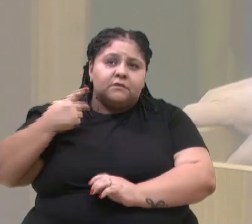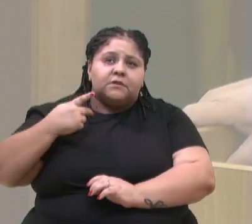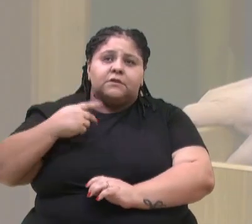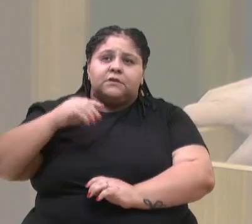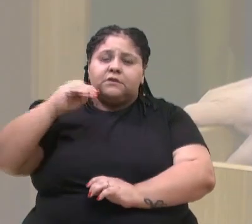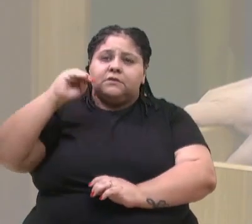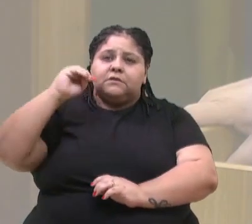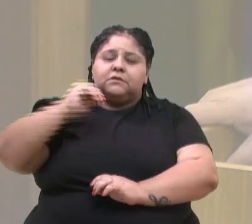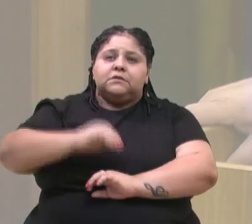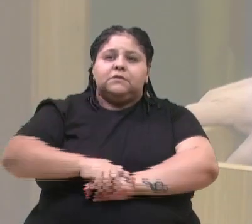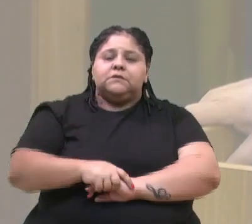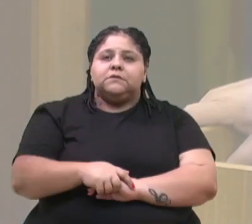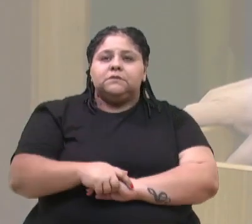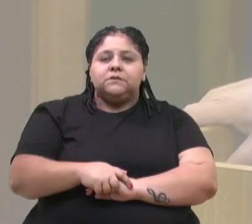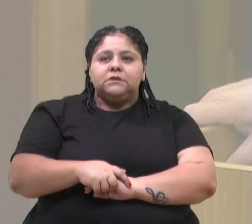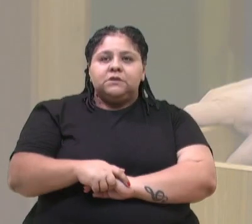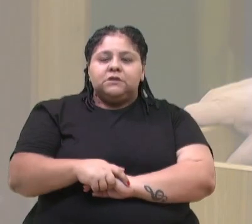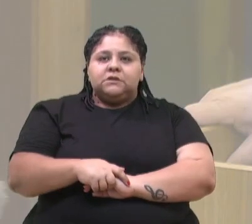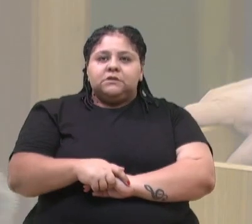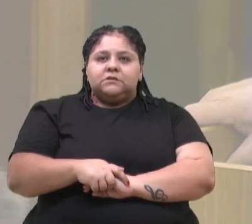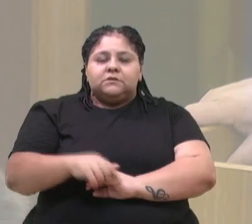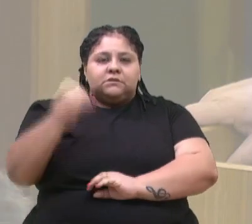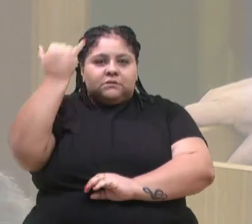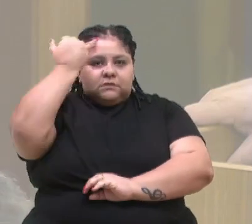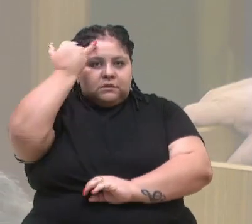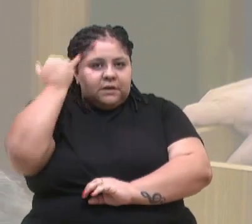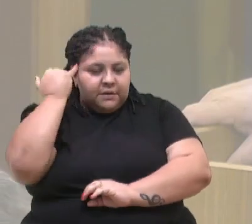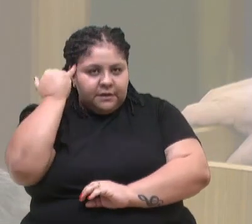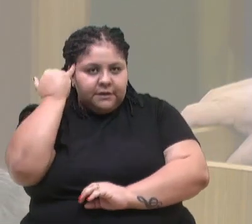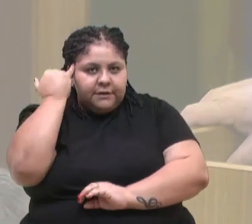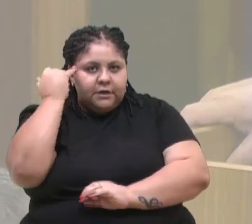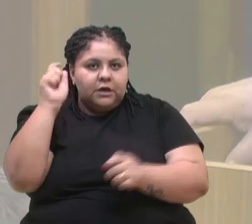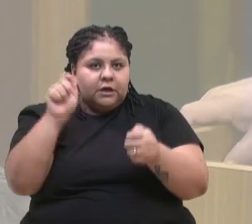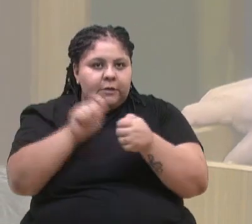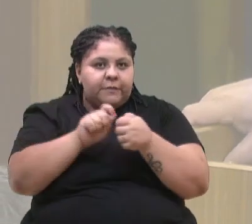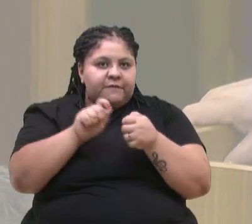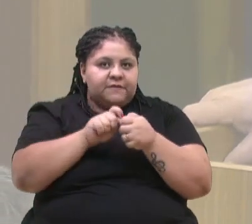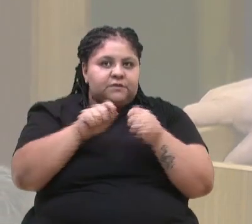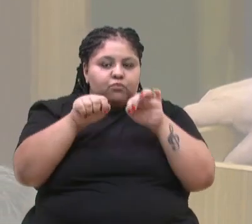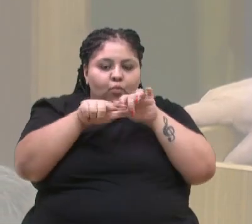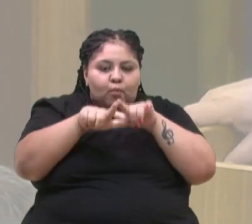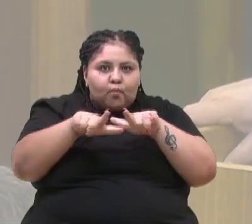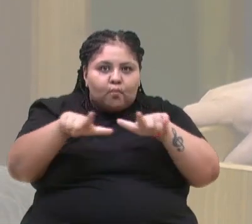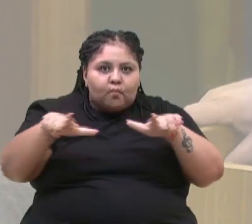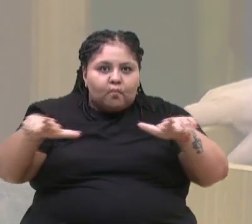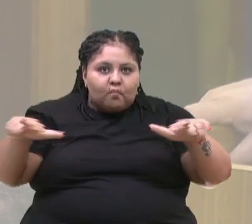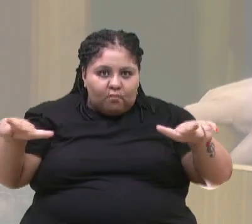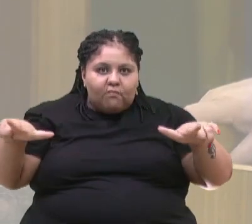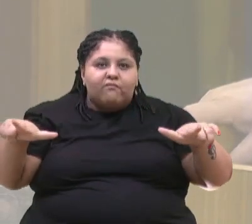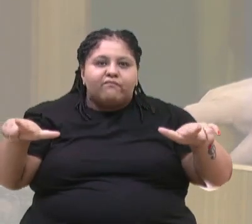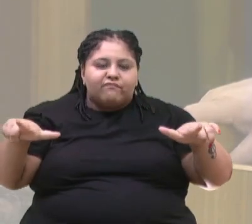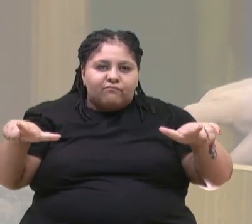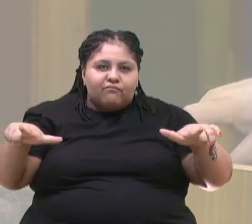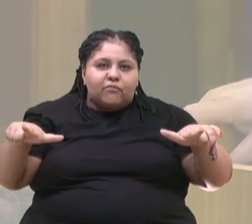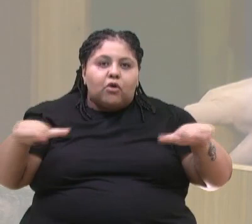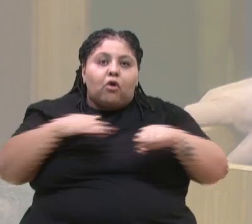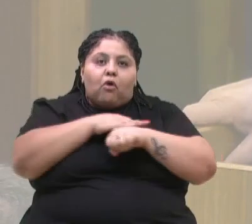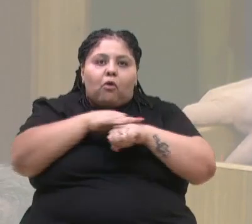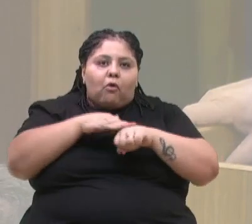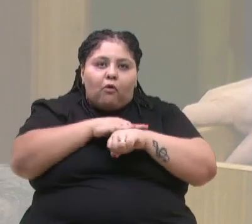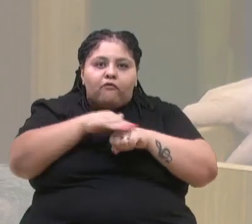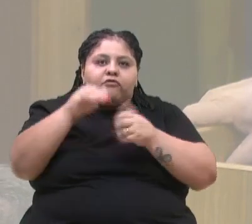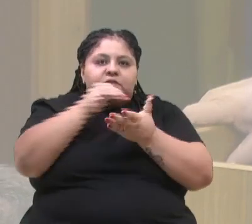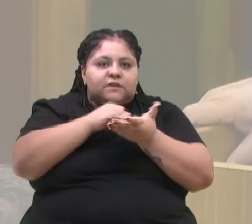para resolver o problema, pelo menos a limpeza do piscinão. Foi várias vezes conversar com o secretário, fez